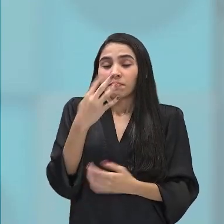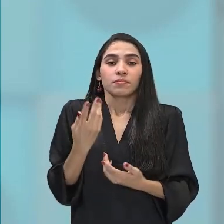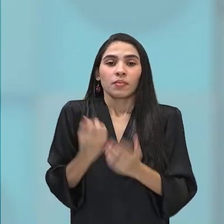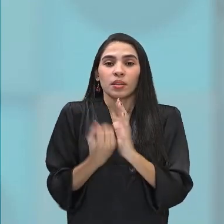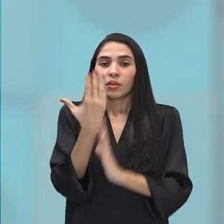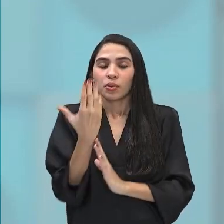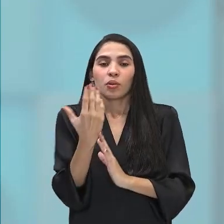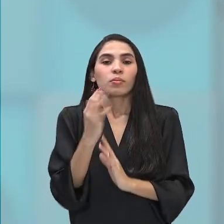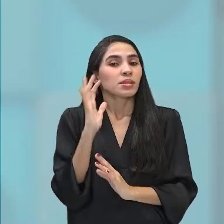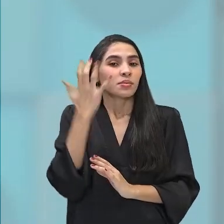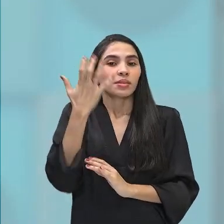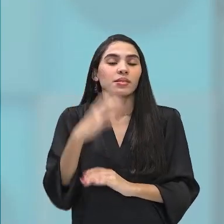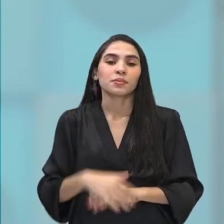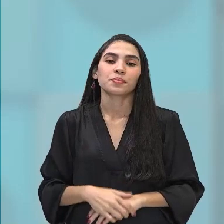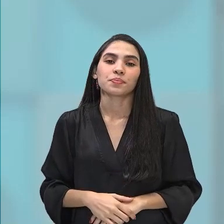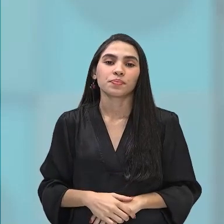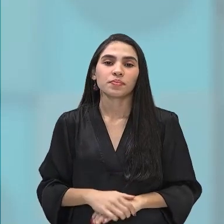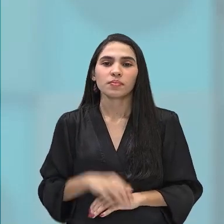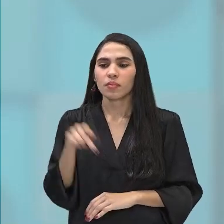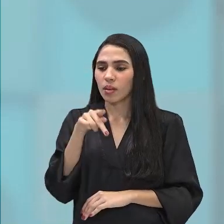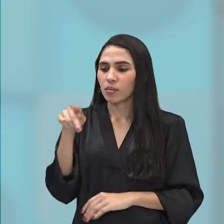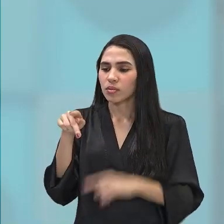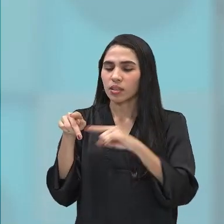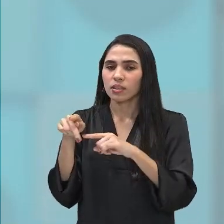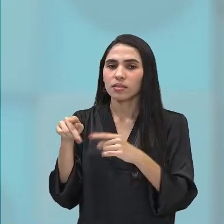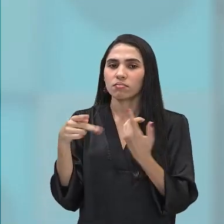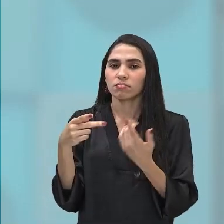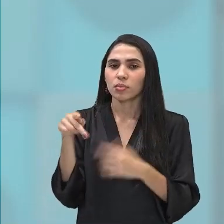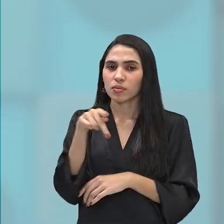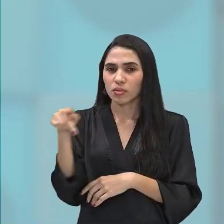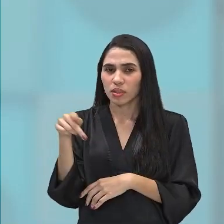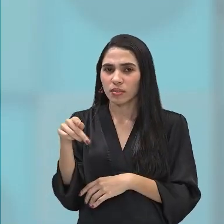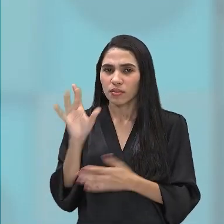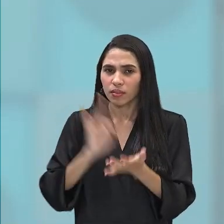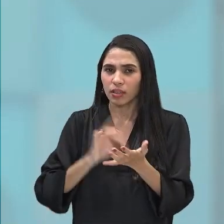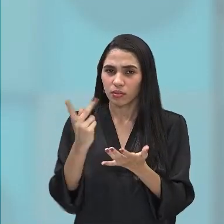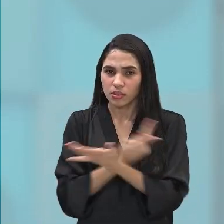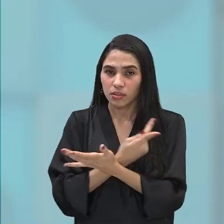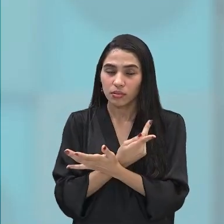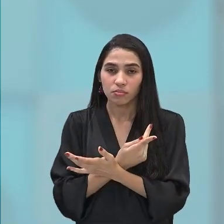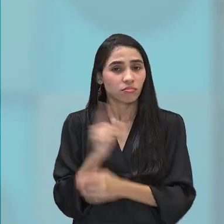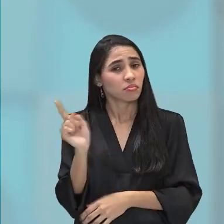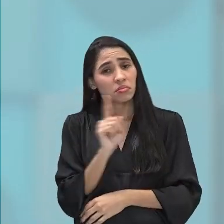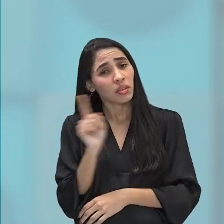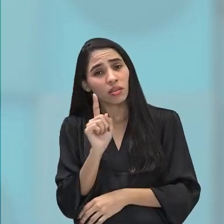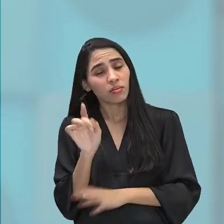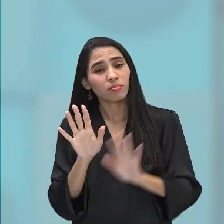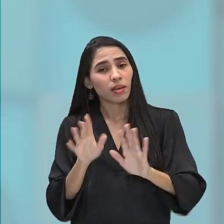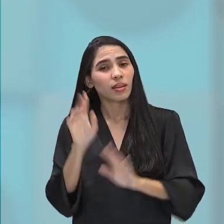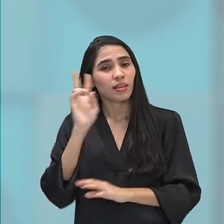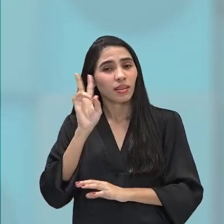modificando, né? E por isso mesmo, já que o gênero crônica passou por esse processo de